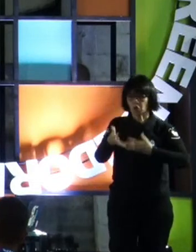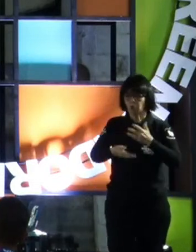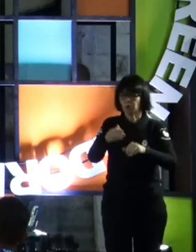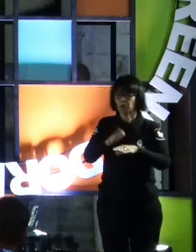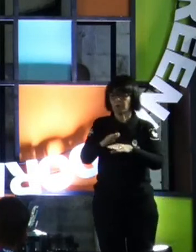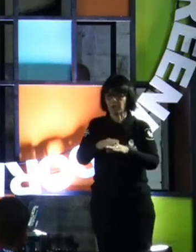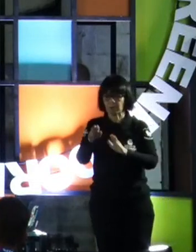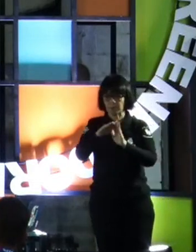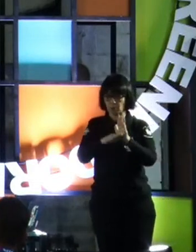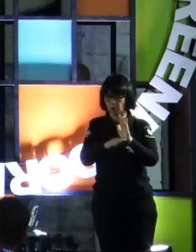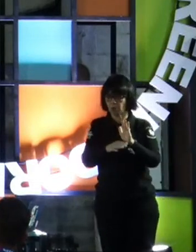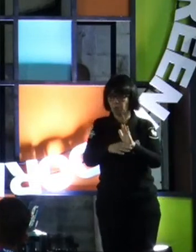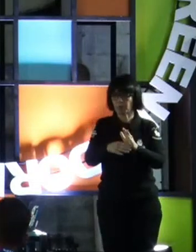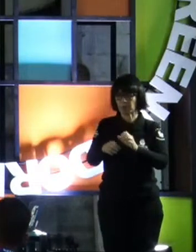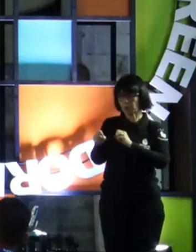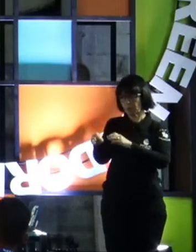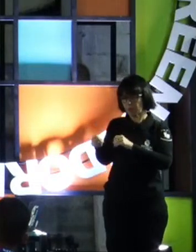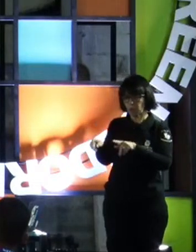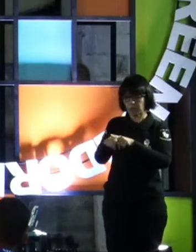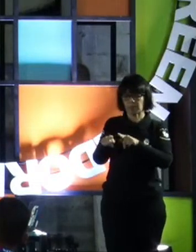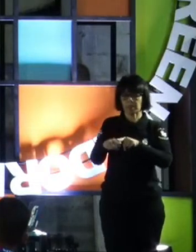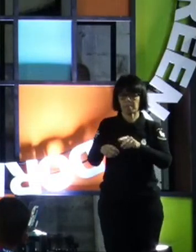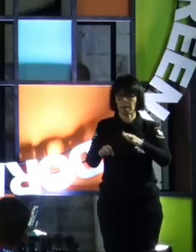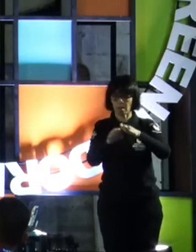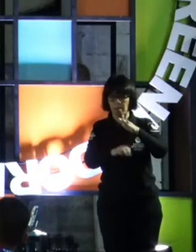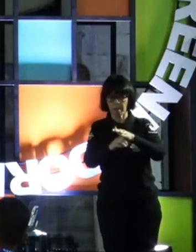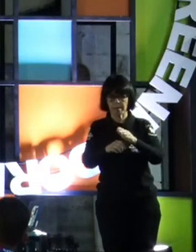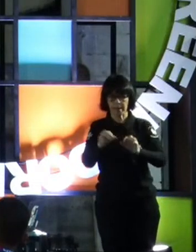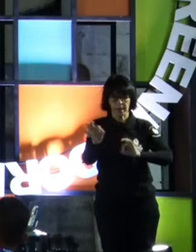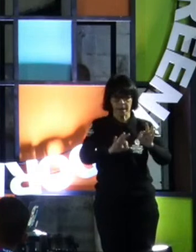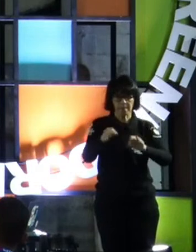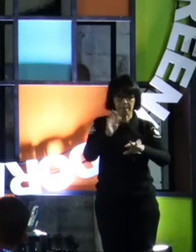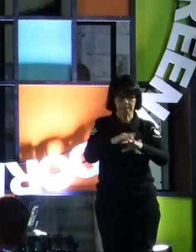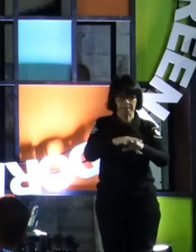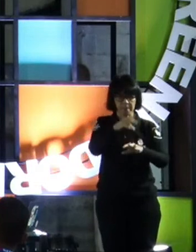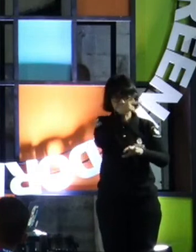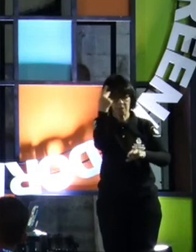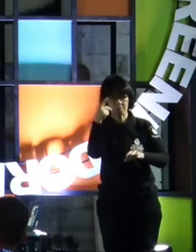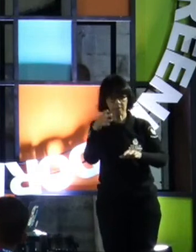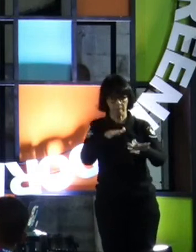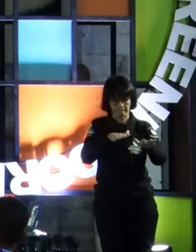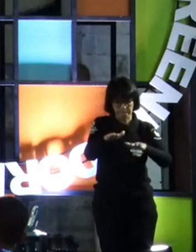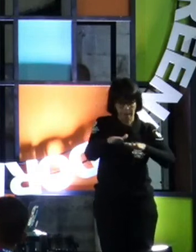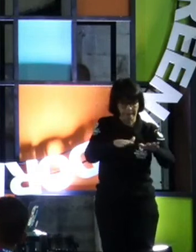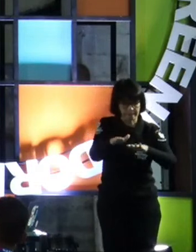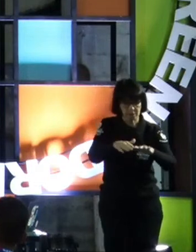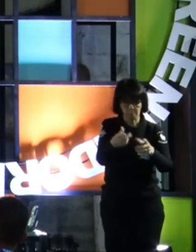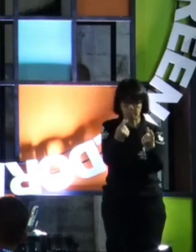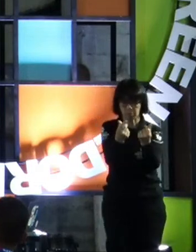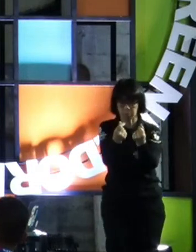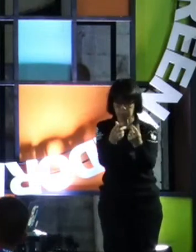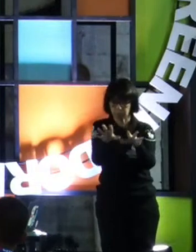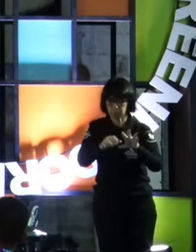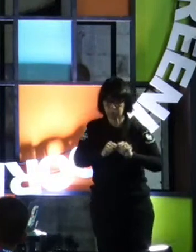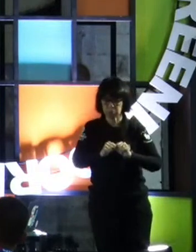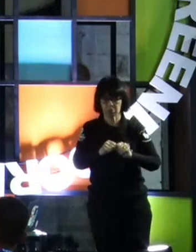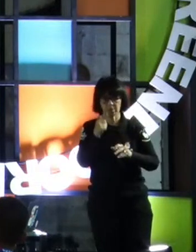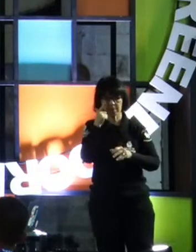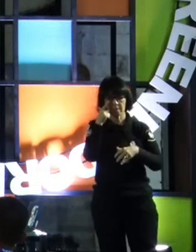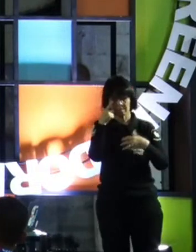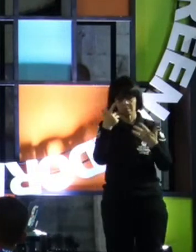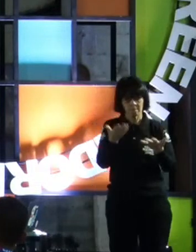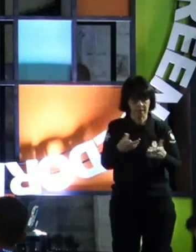educação empreendedora, é para preparar o máximo de pessoas, do máximo de lugares, para disputarem esse recurso, tá? É nesse sentido.